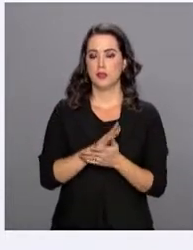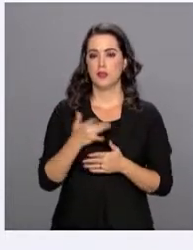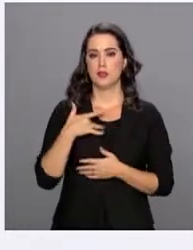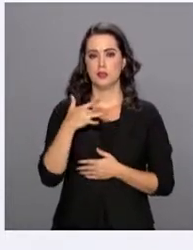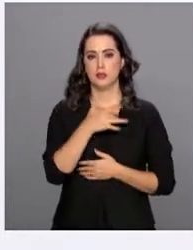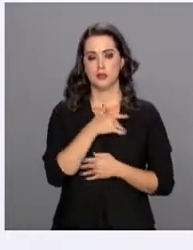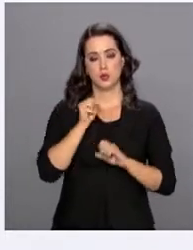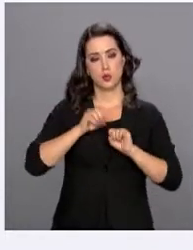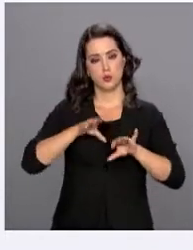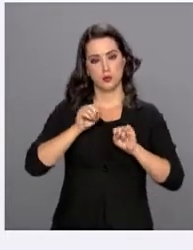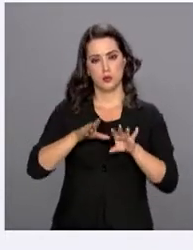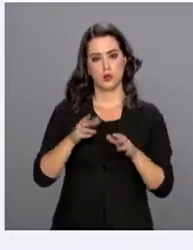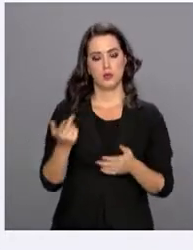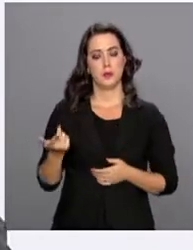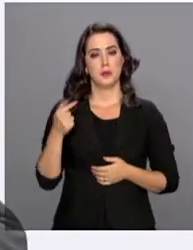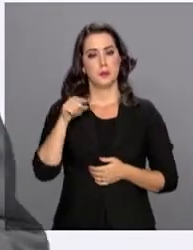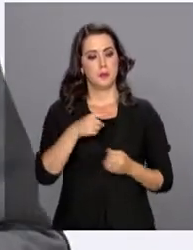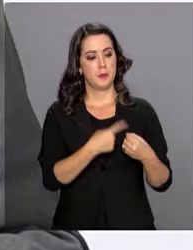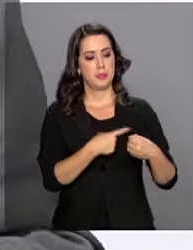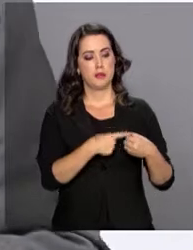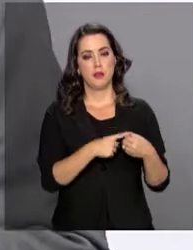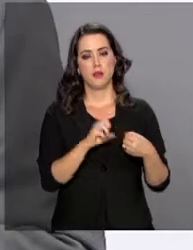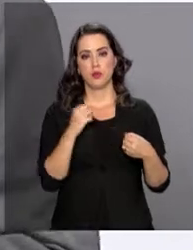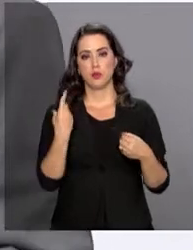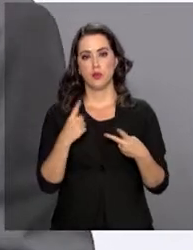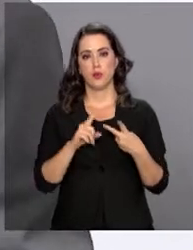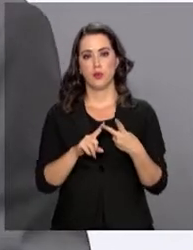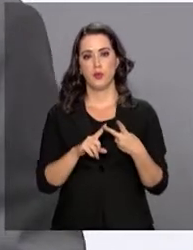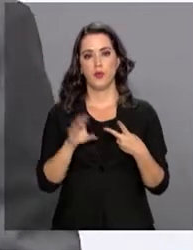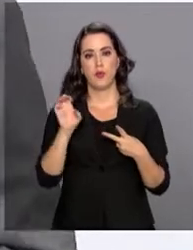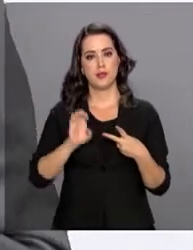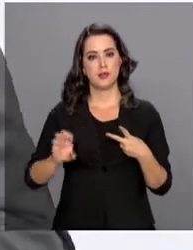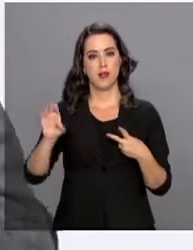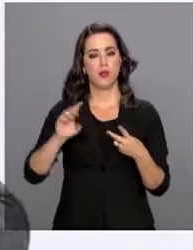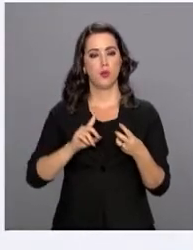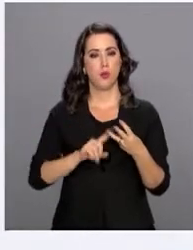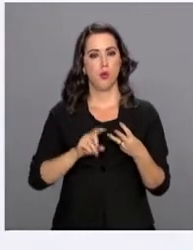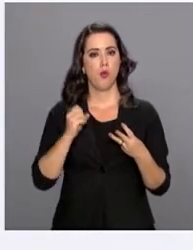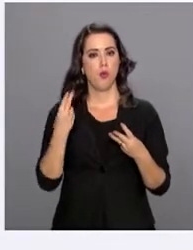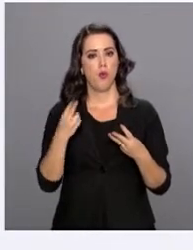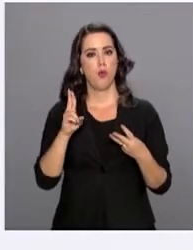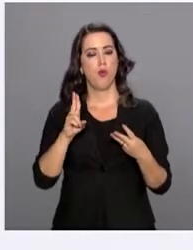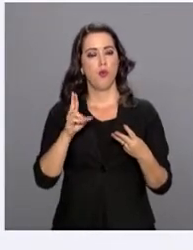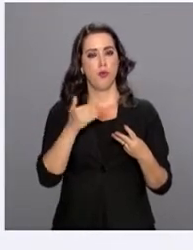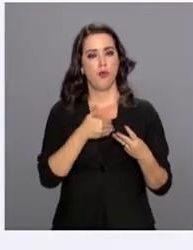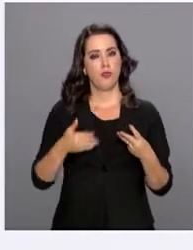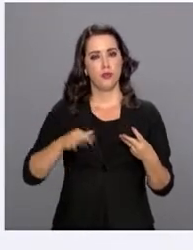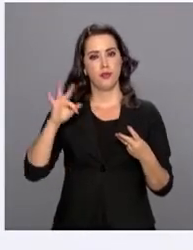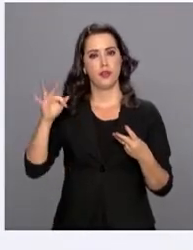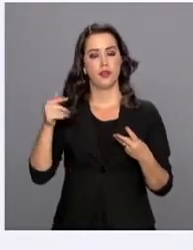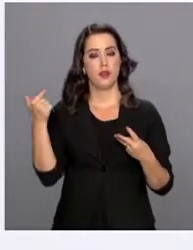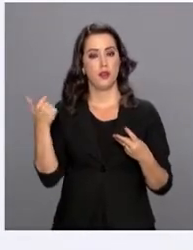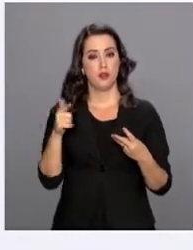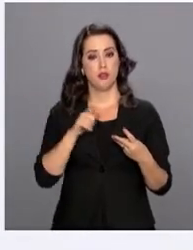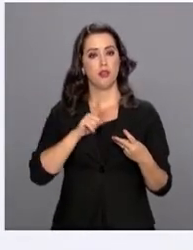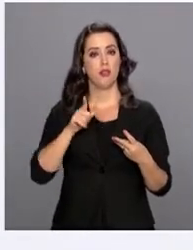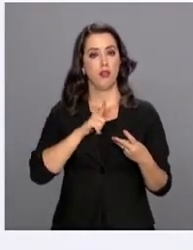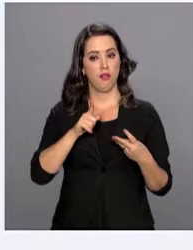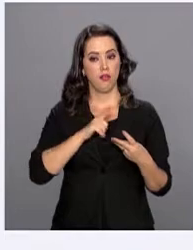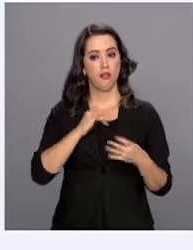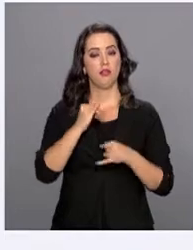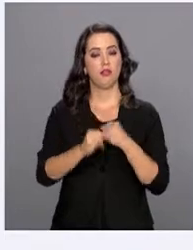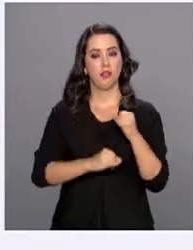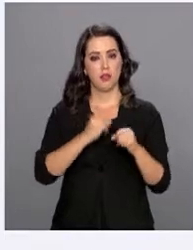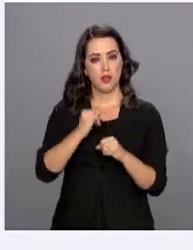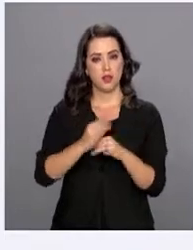saúde educação seja ele municipal seja estadual ou seja da união que não contará mais com a banda